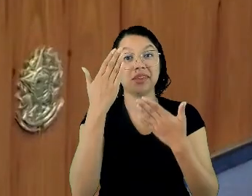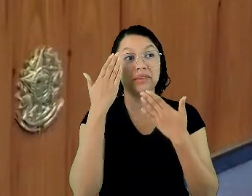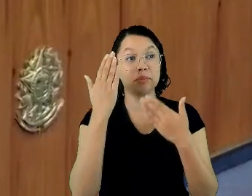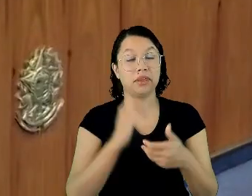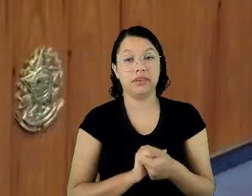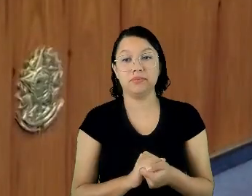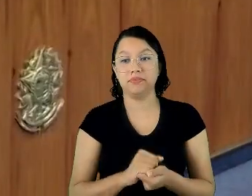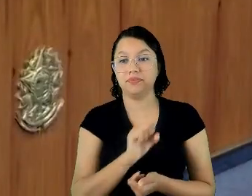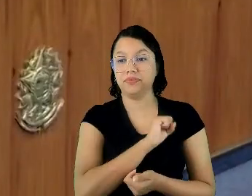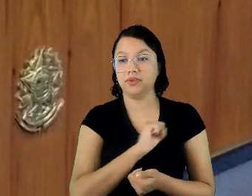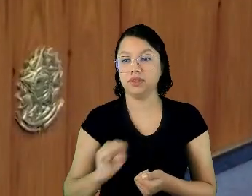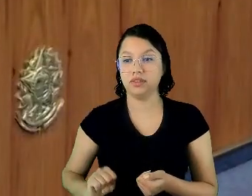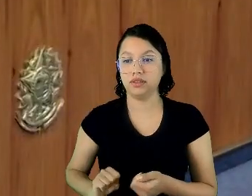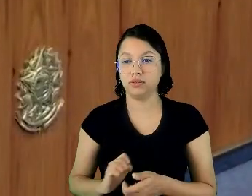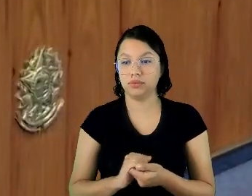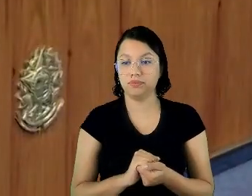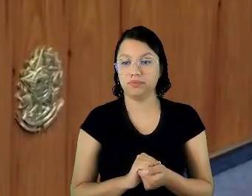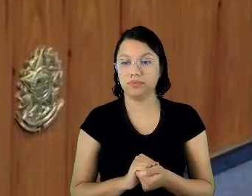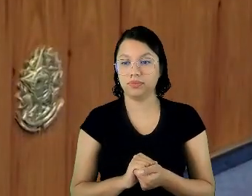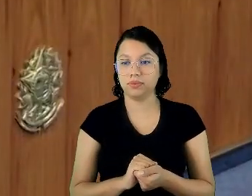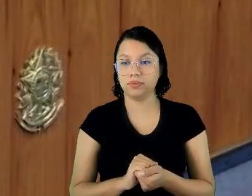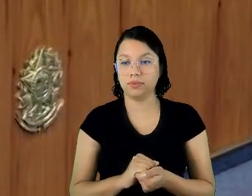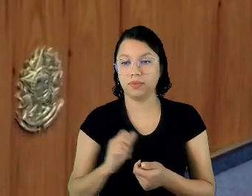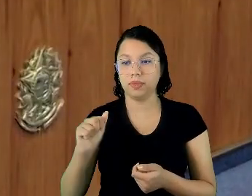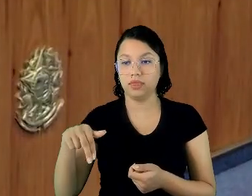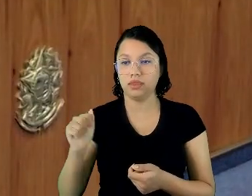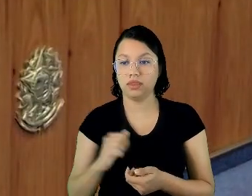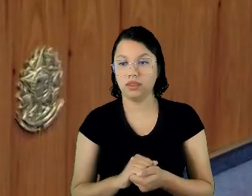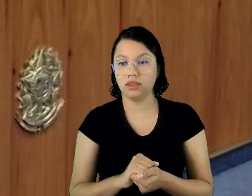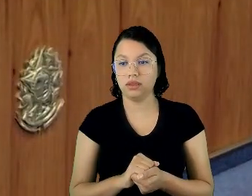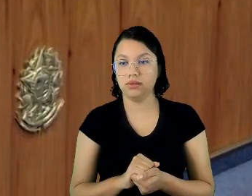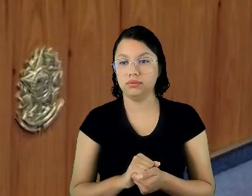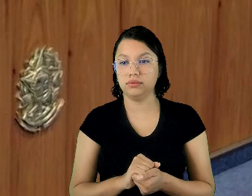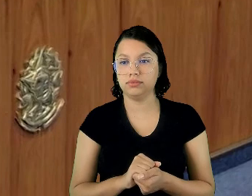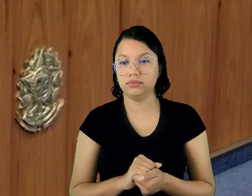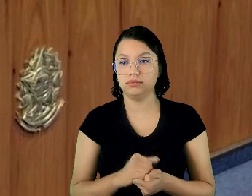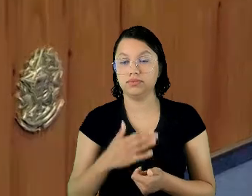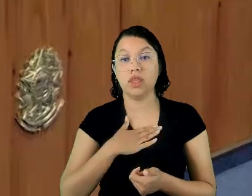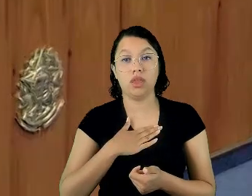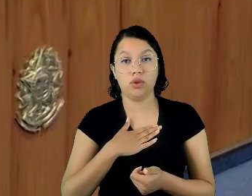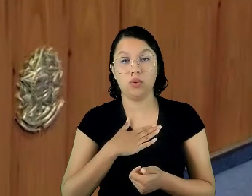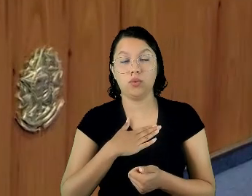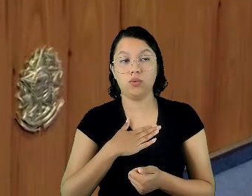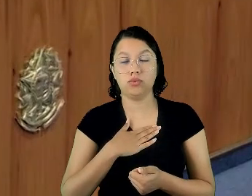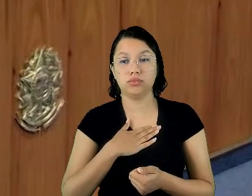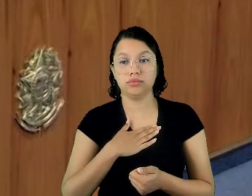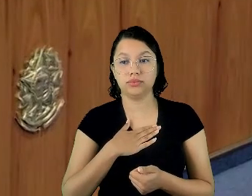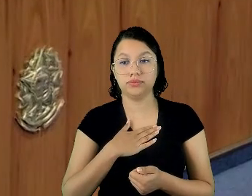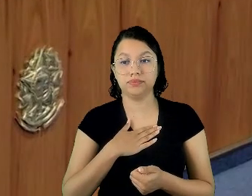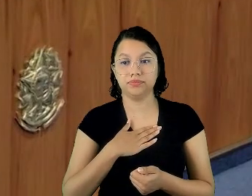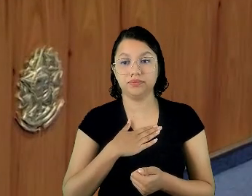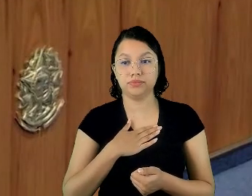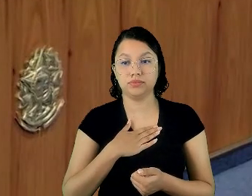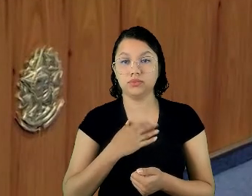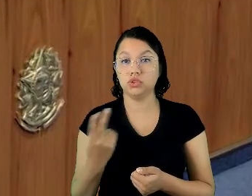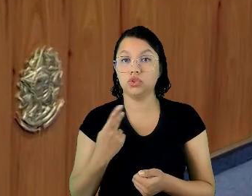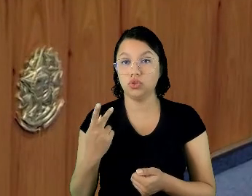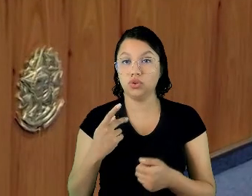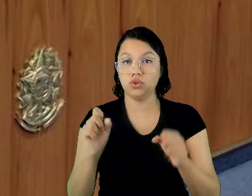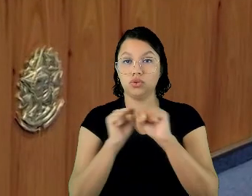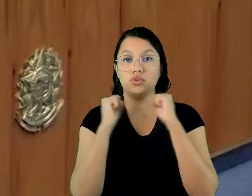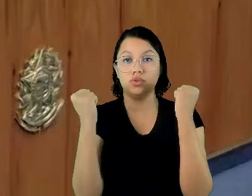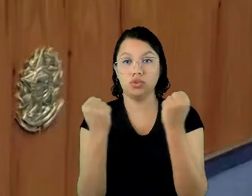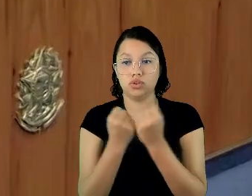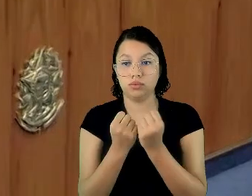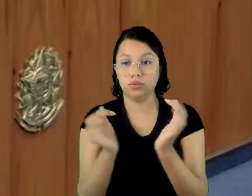Ana Carolina. Eu, assim, da nossa parte, o seminário se encerra, eu já